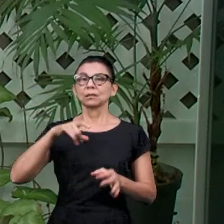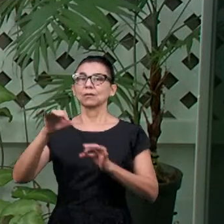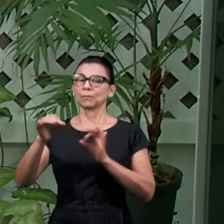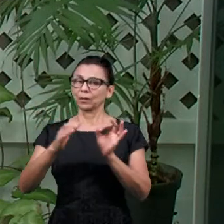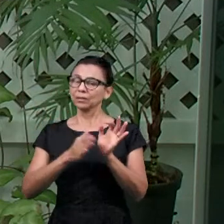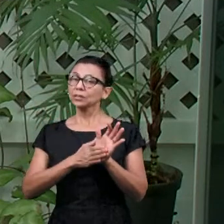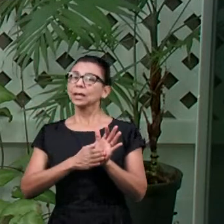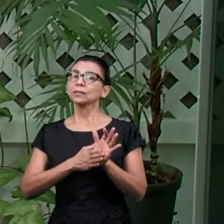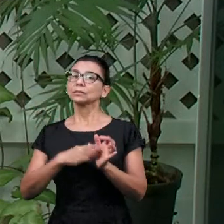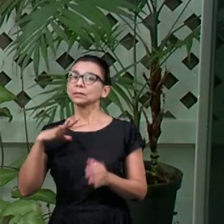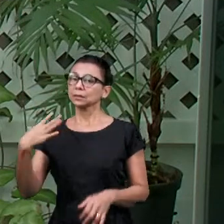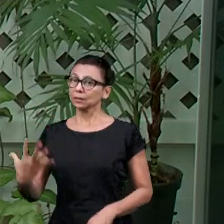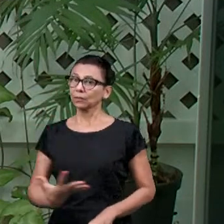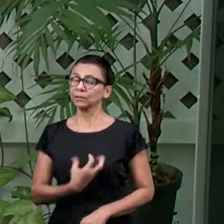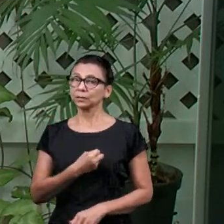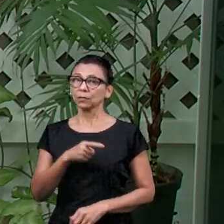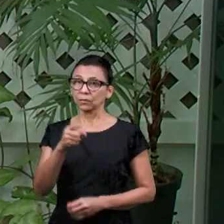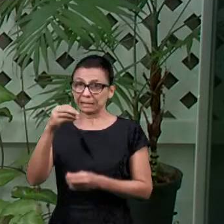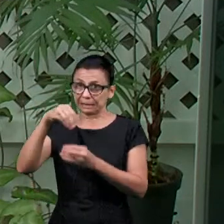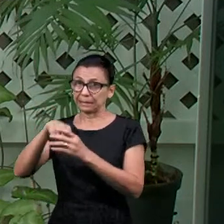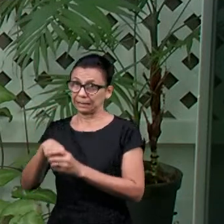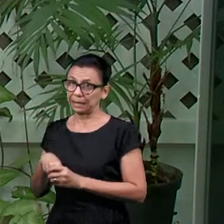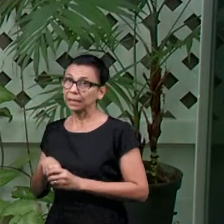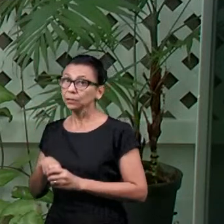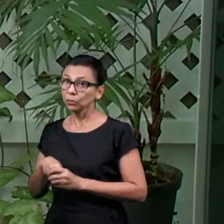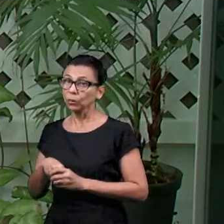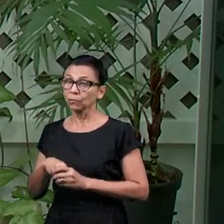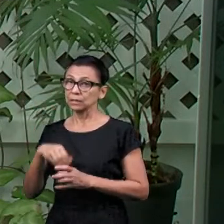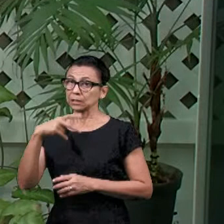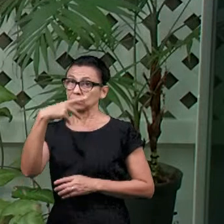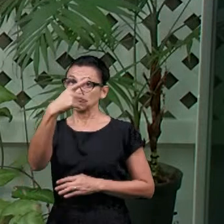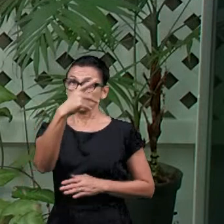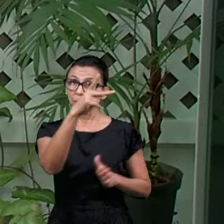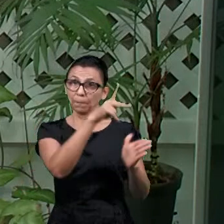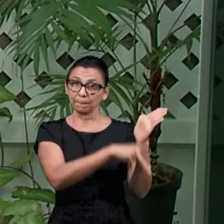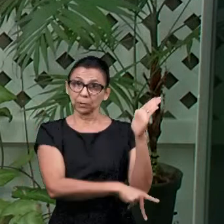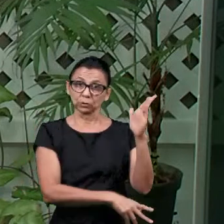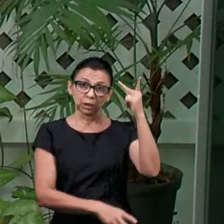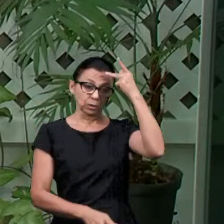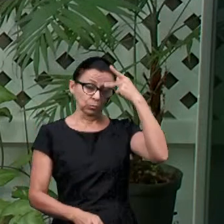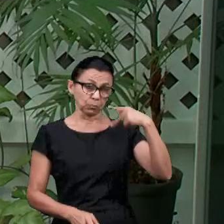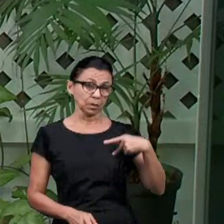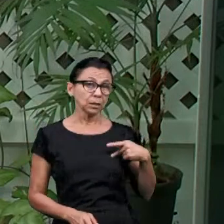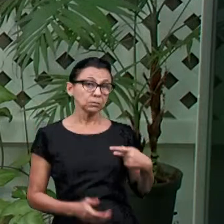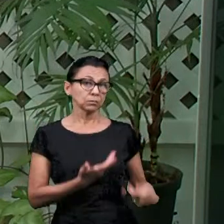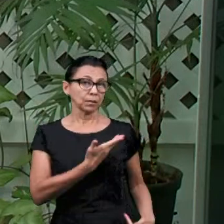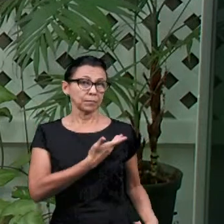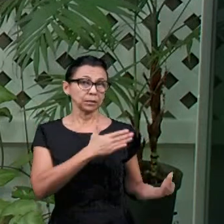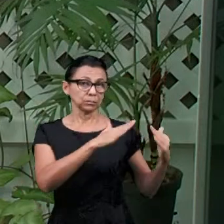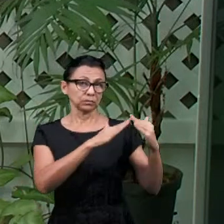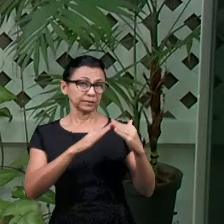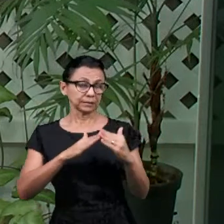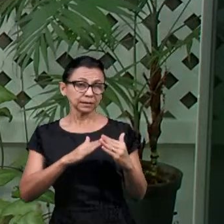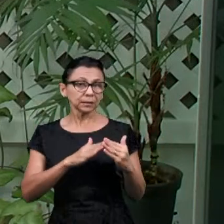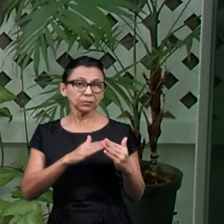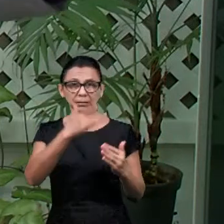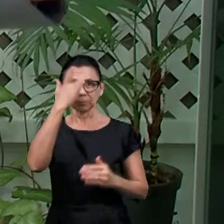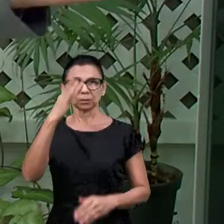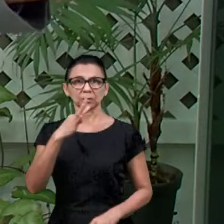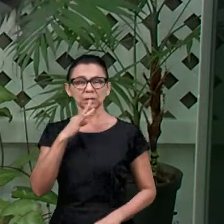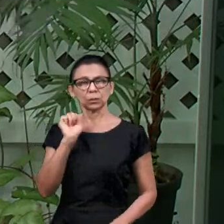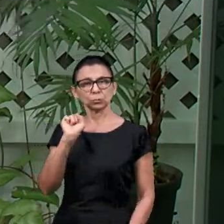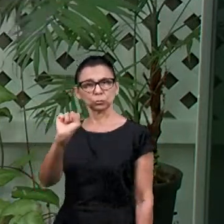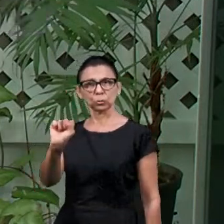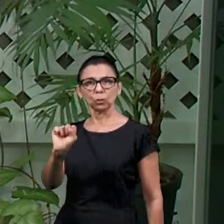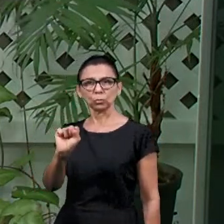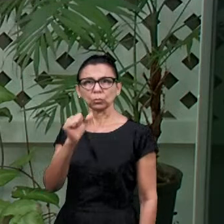está no projeto dele, é uma coisa. Se você está no seu projeto, no projeto do amigo, do vizinho, do parente, do conhecido, do sogro, da sogra,